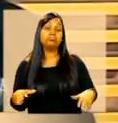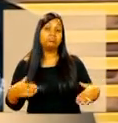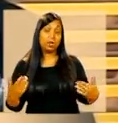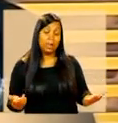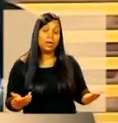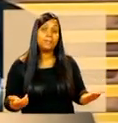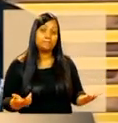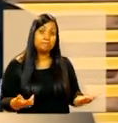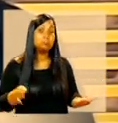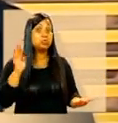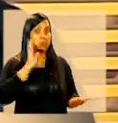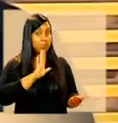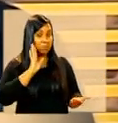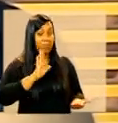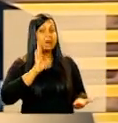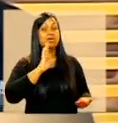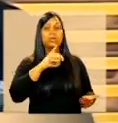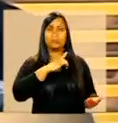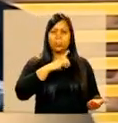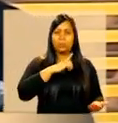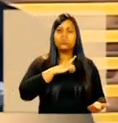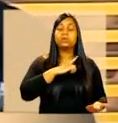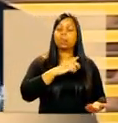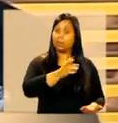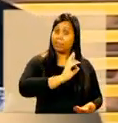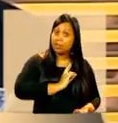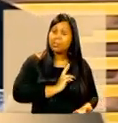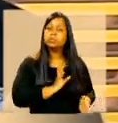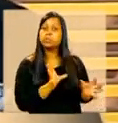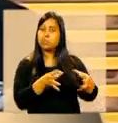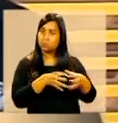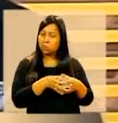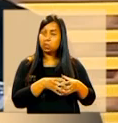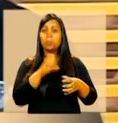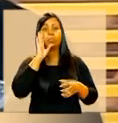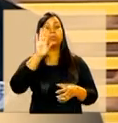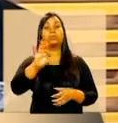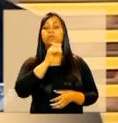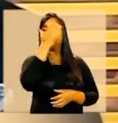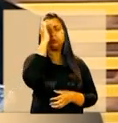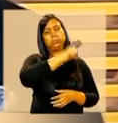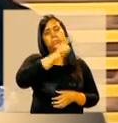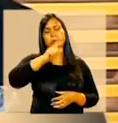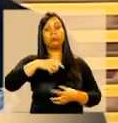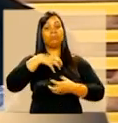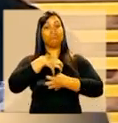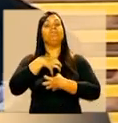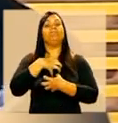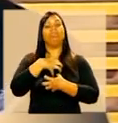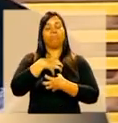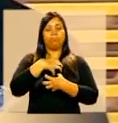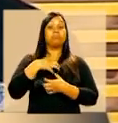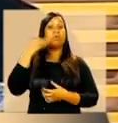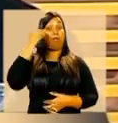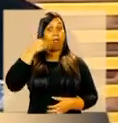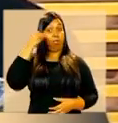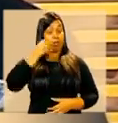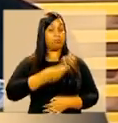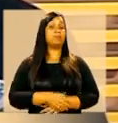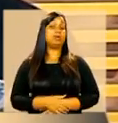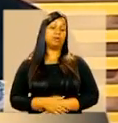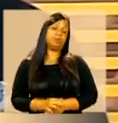É muito bacana quando eu tenho uma resposta do grupo, principalmente dessas pessoas que são tocadas pela